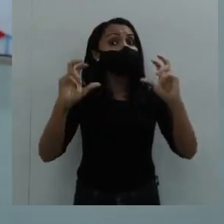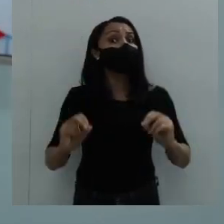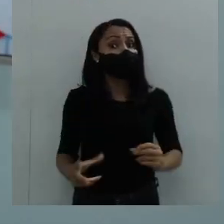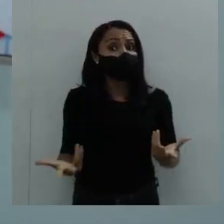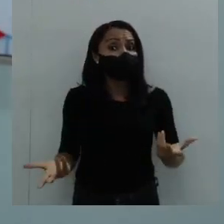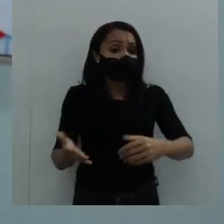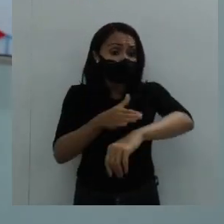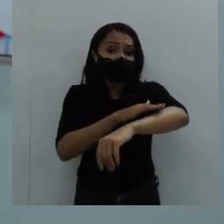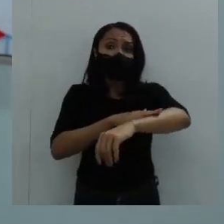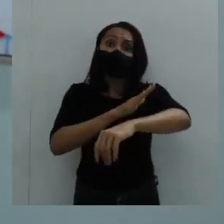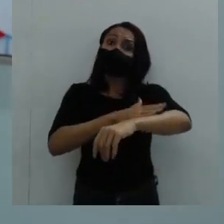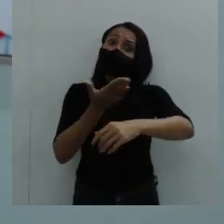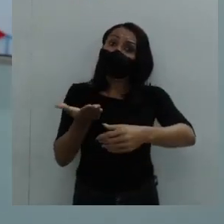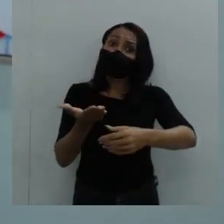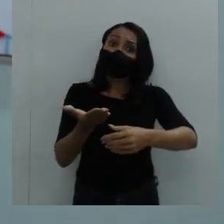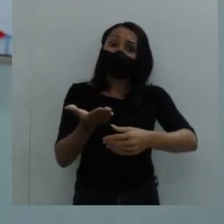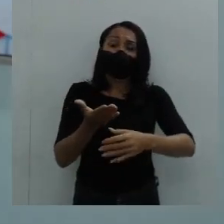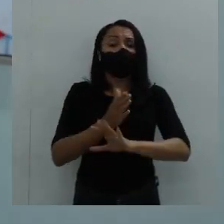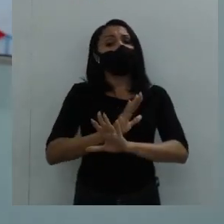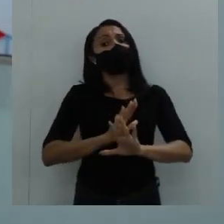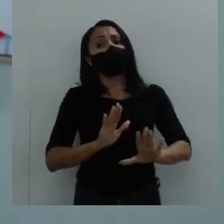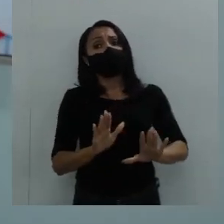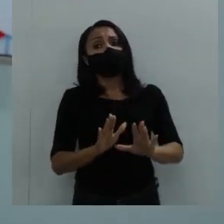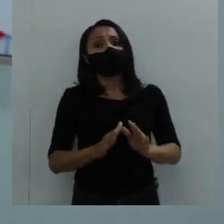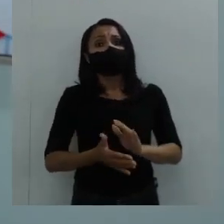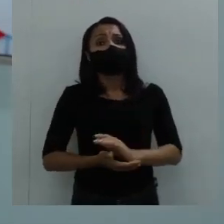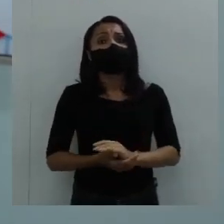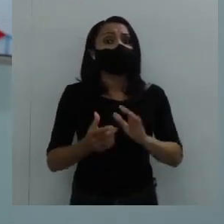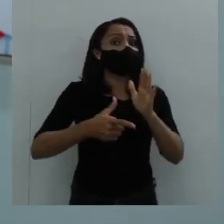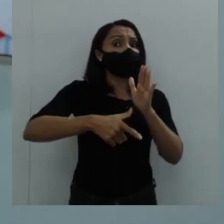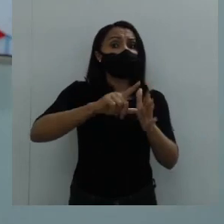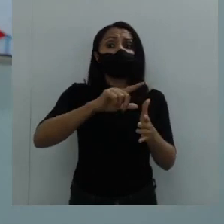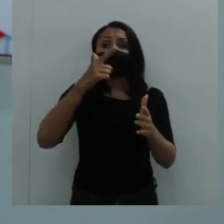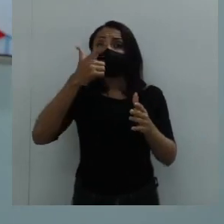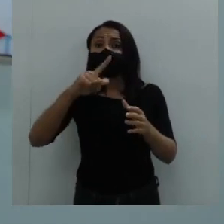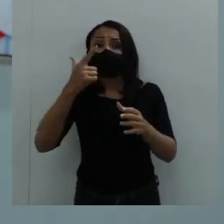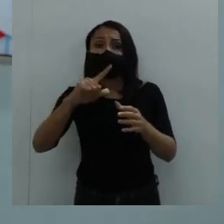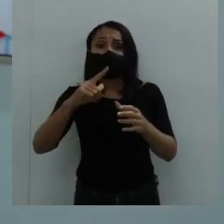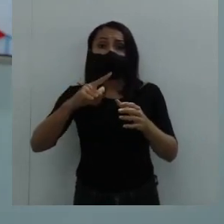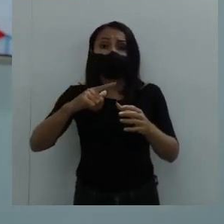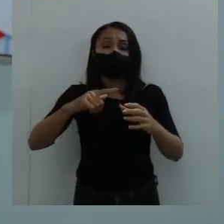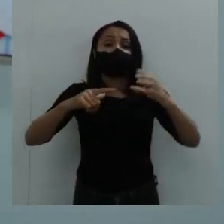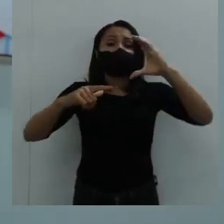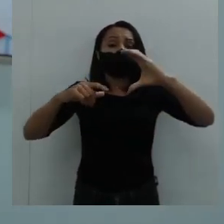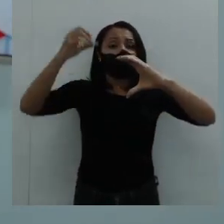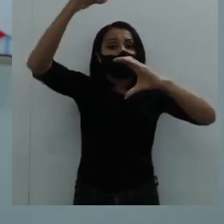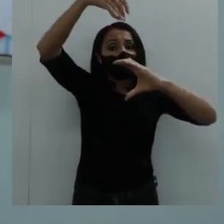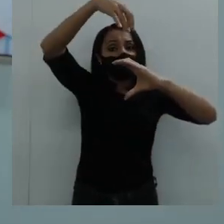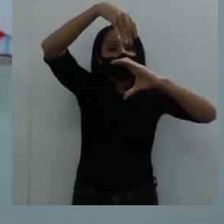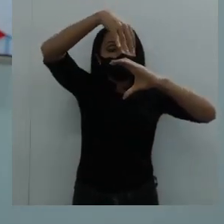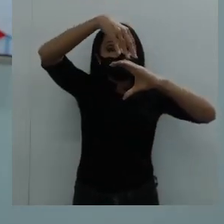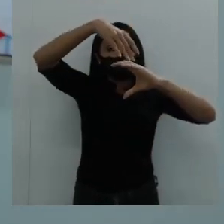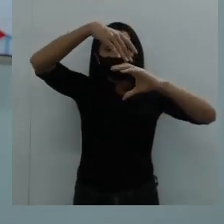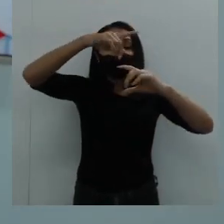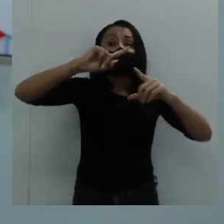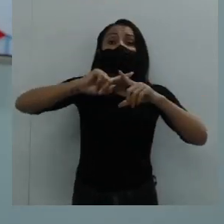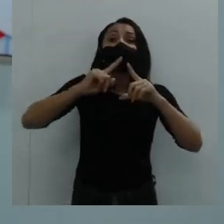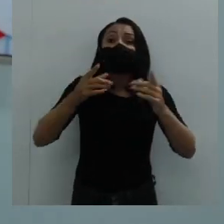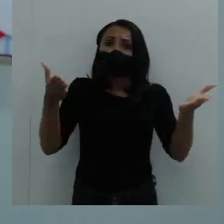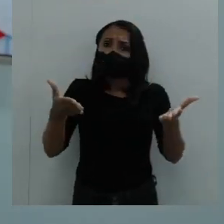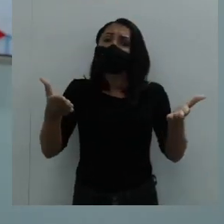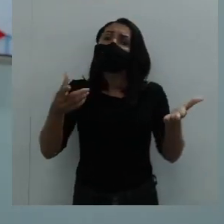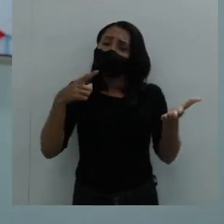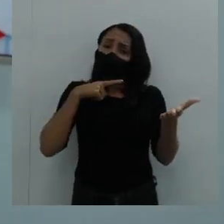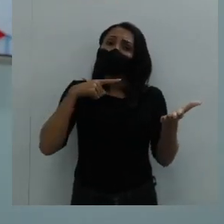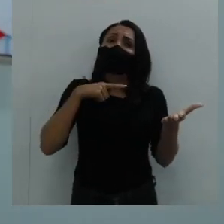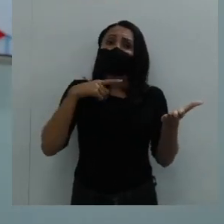em dia, não é legal. Antes, não tinha essa grande passagem desses raios, mas hoje tem, né?